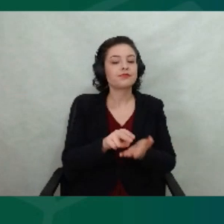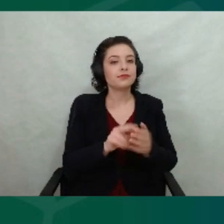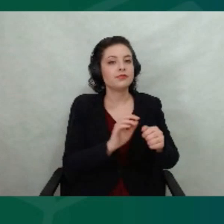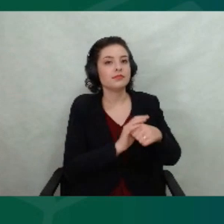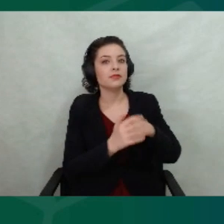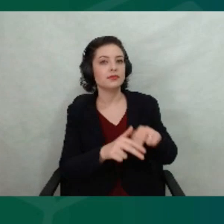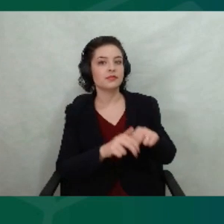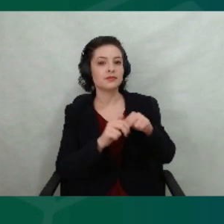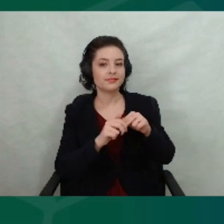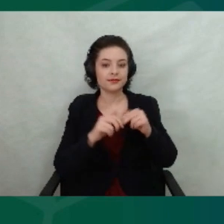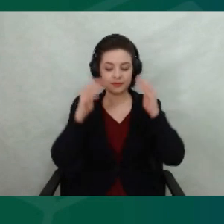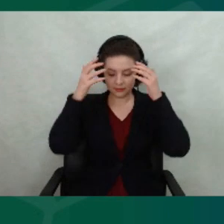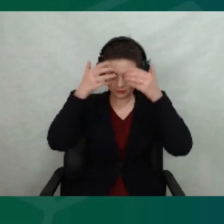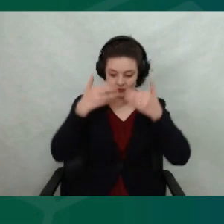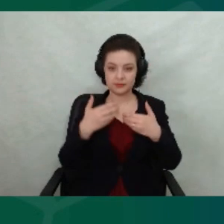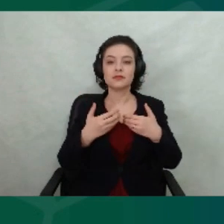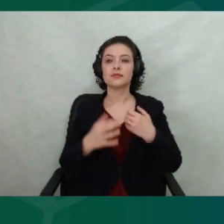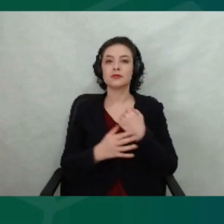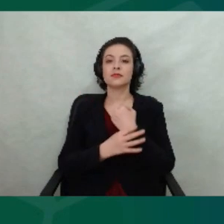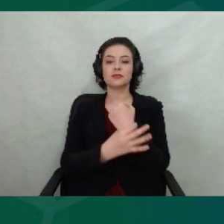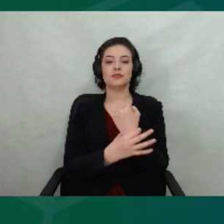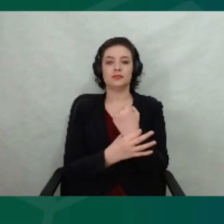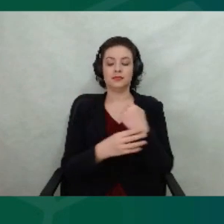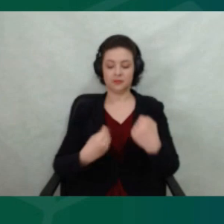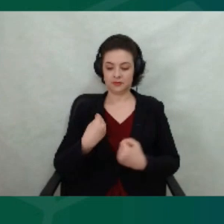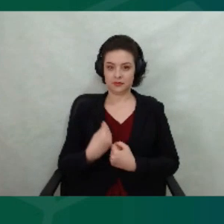máxima da biossegurança. Às vezes embaça